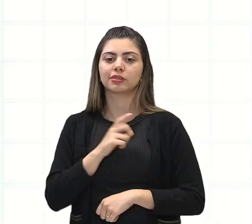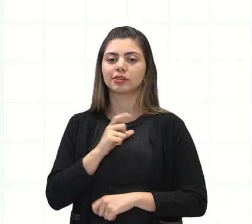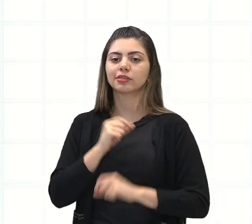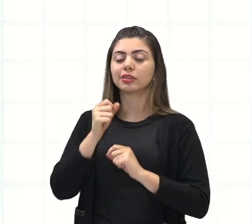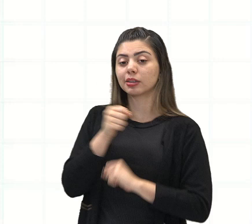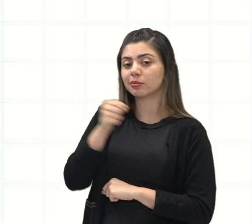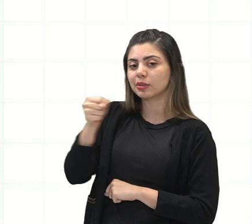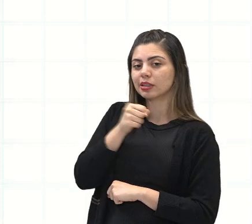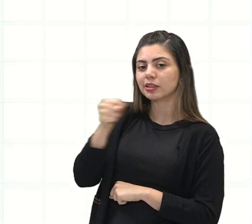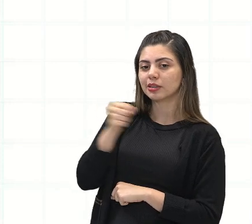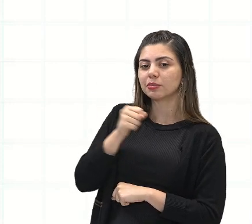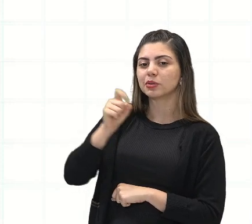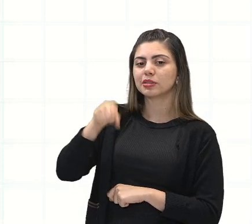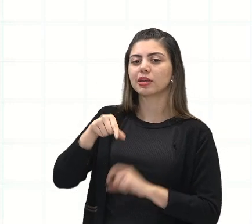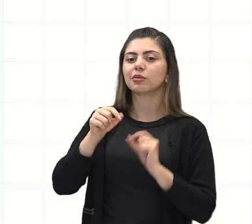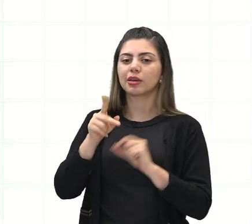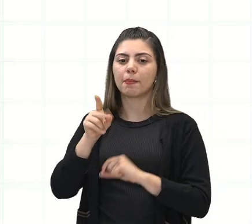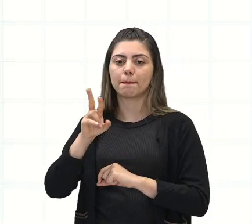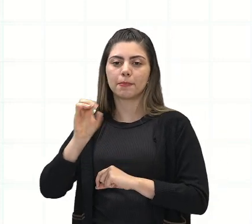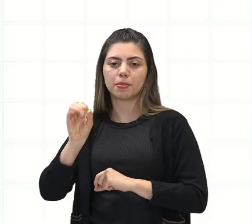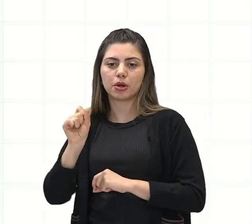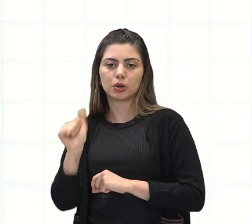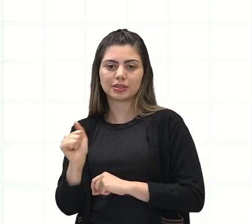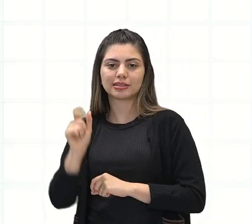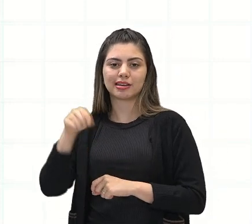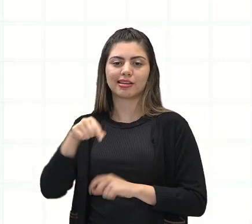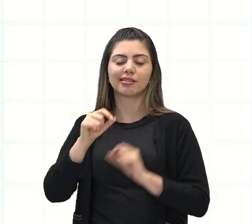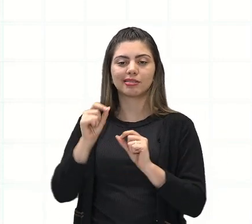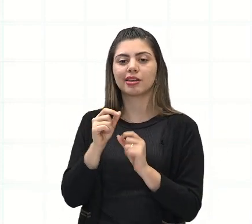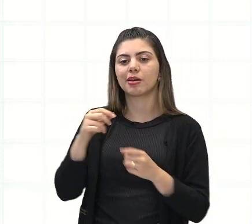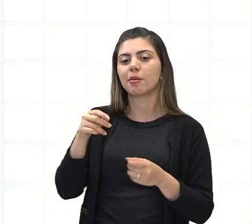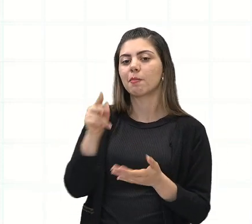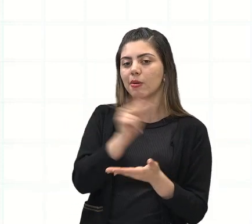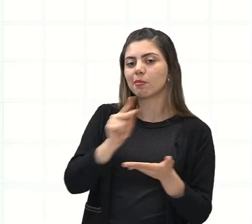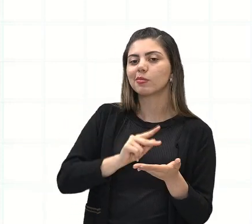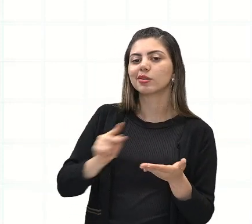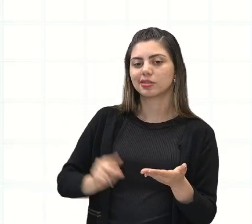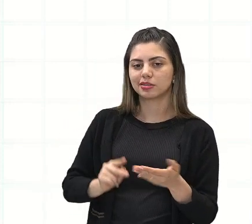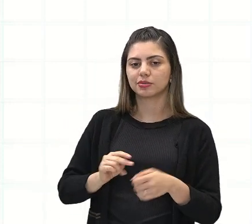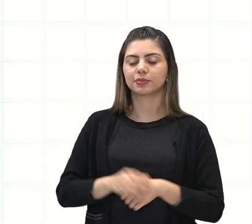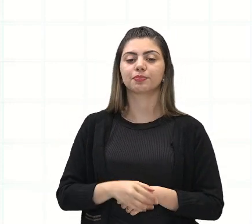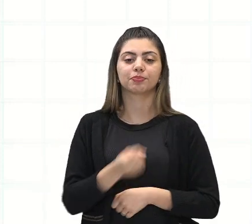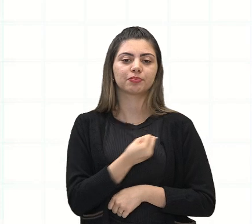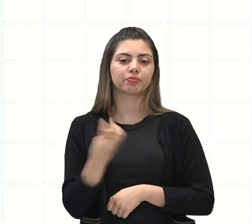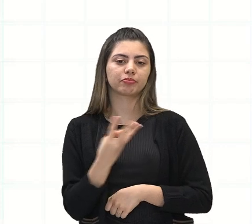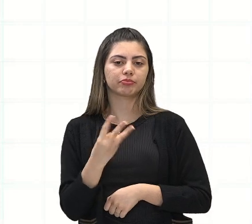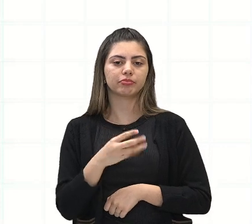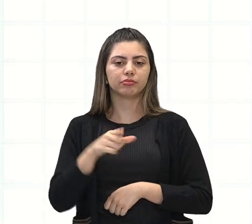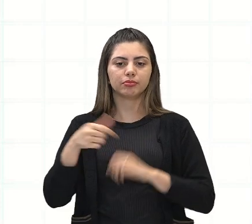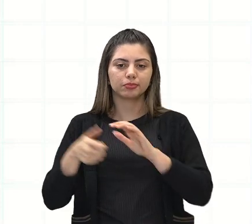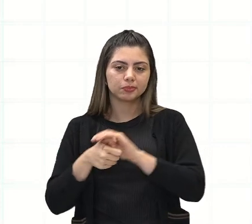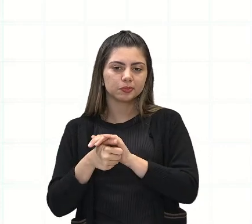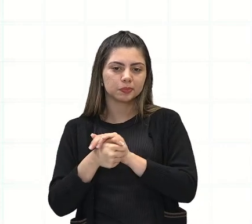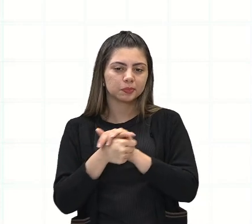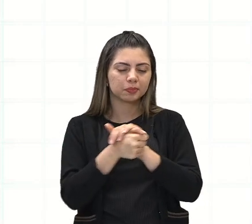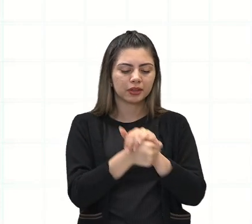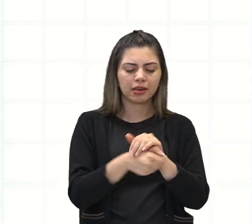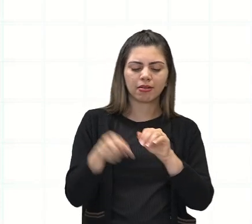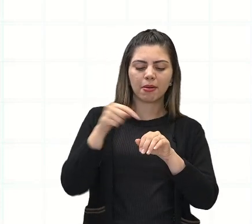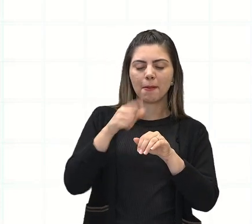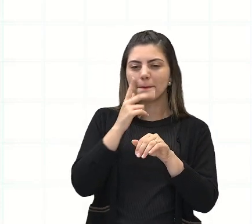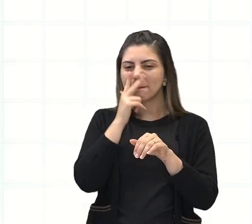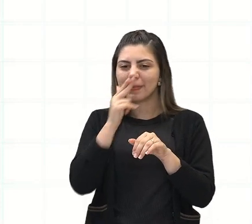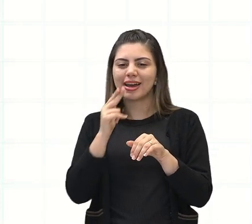é uma casa, a poesia é um homem em chama. Um caramujo como uma caixa de fósforos que levasse nas costas